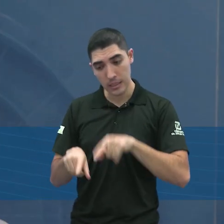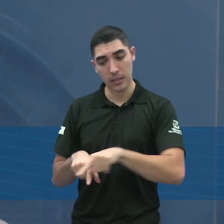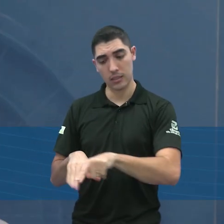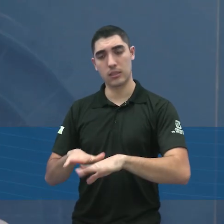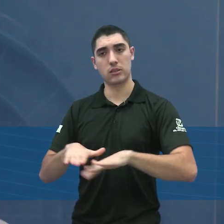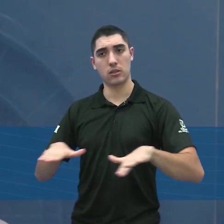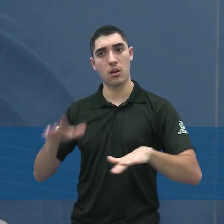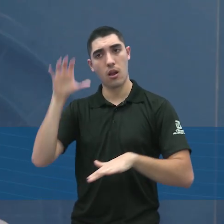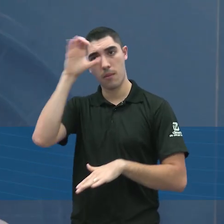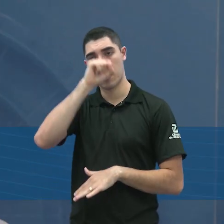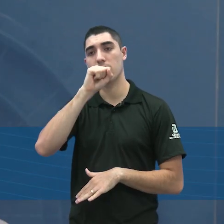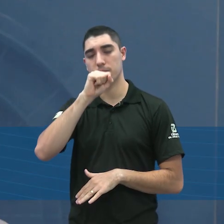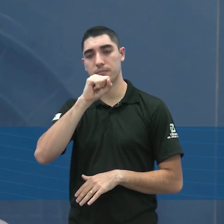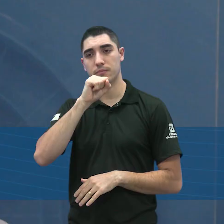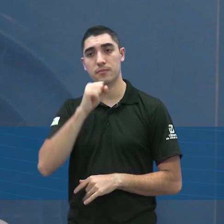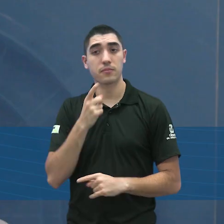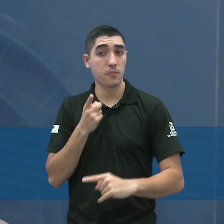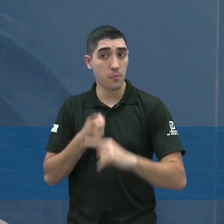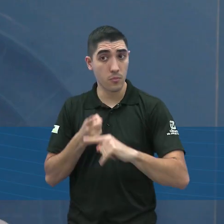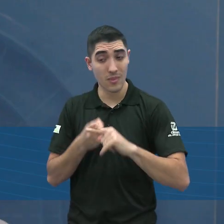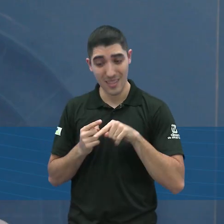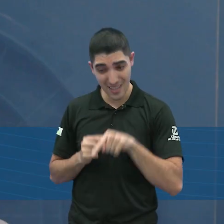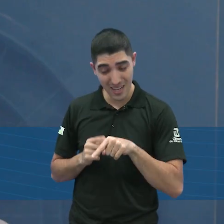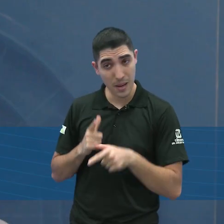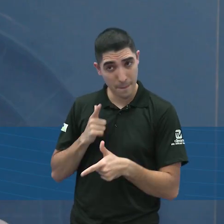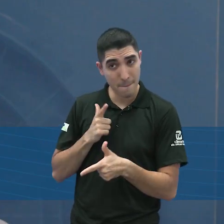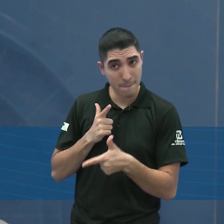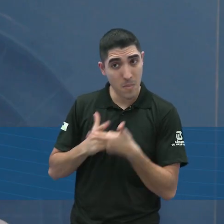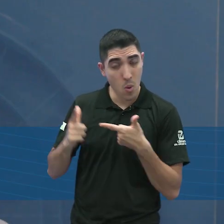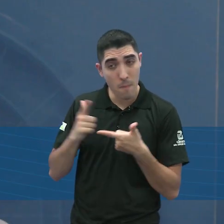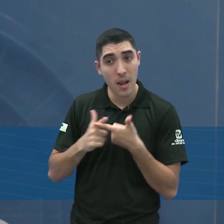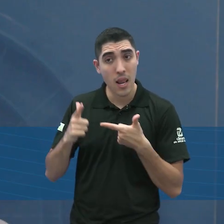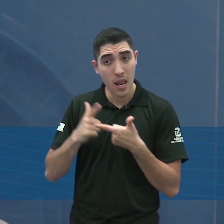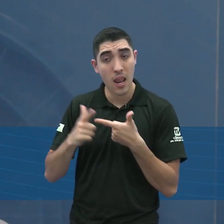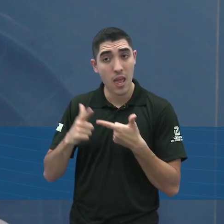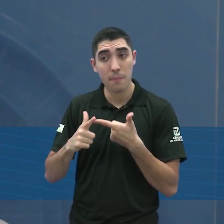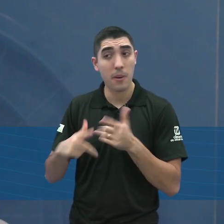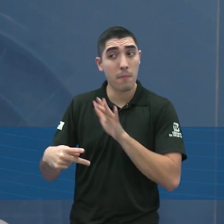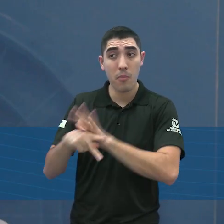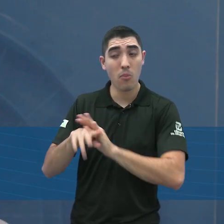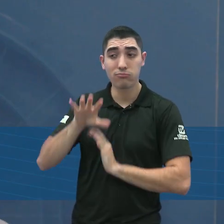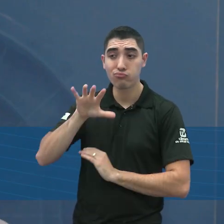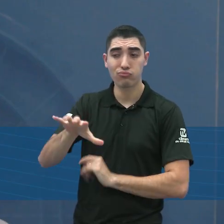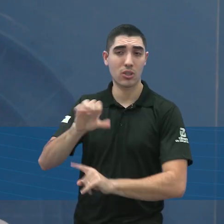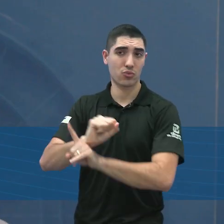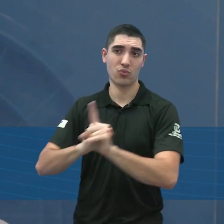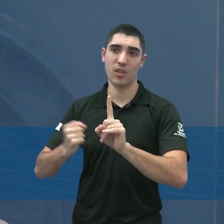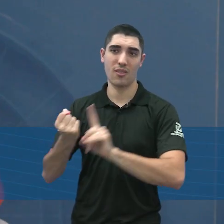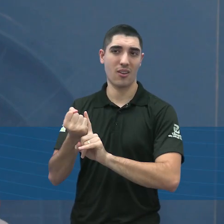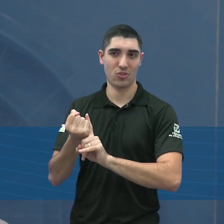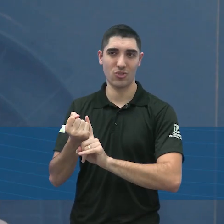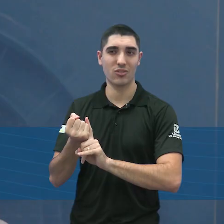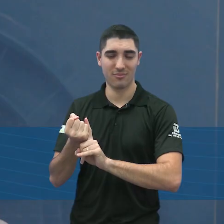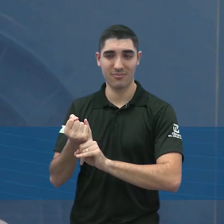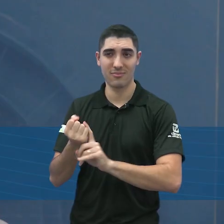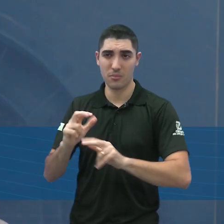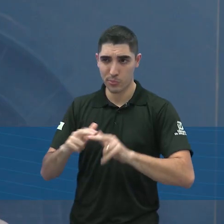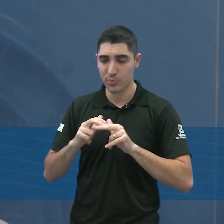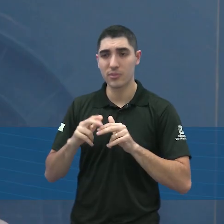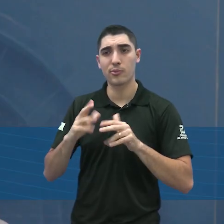irem com esse papel, não é? Porque esse problema ele é da sociedade de modo